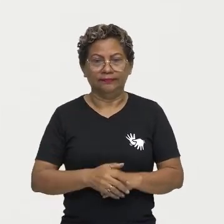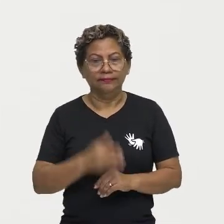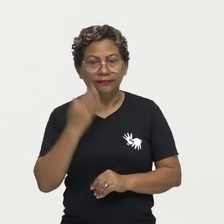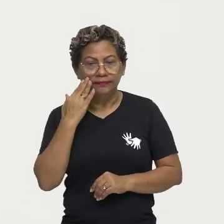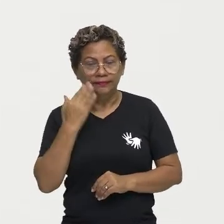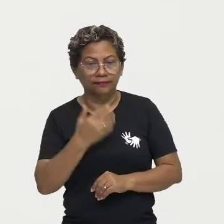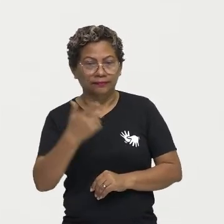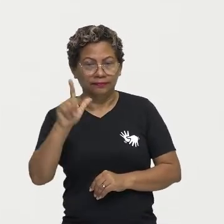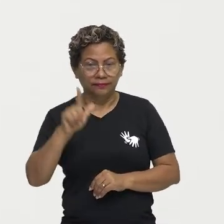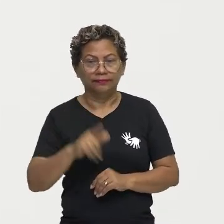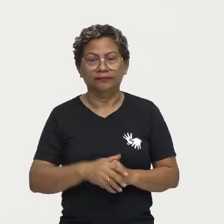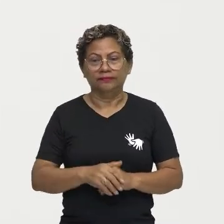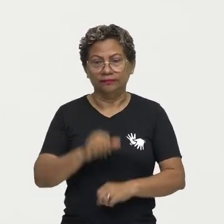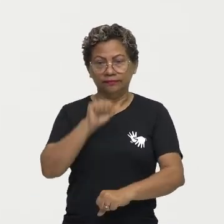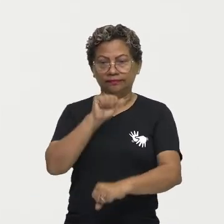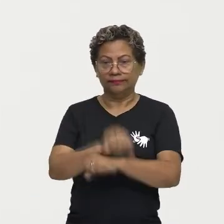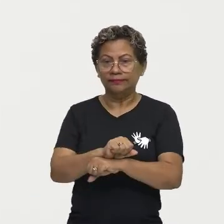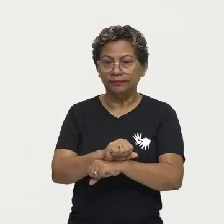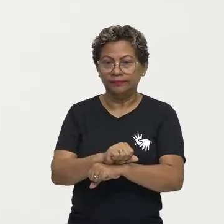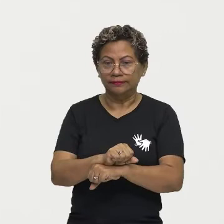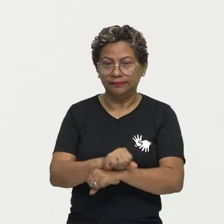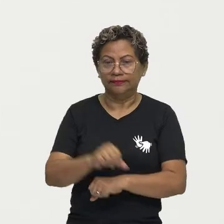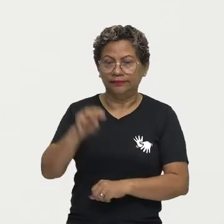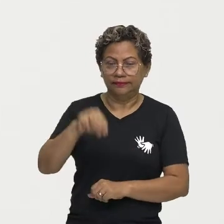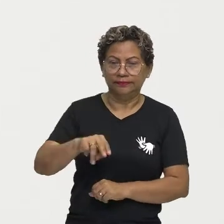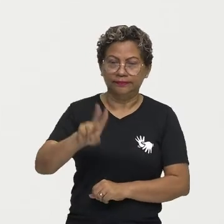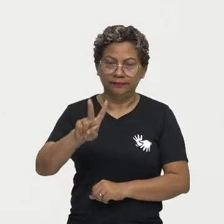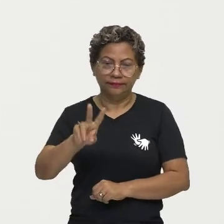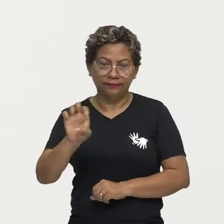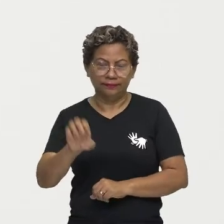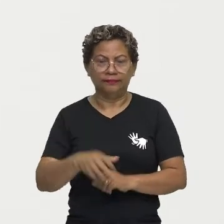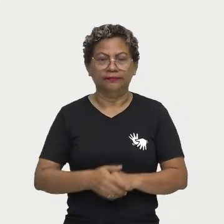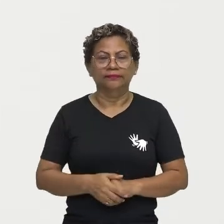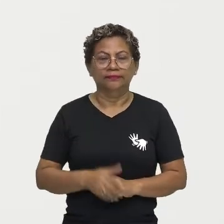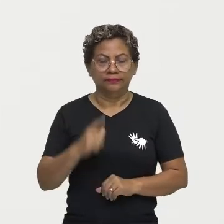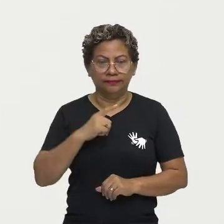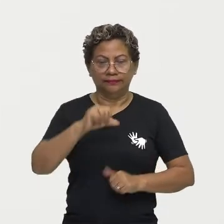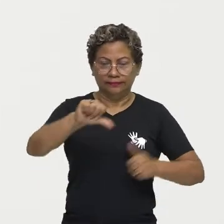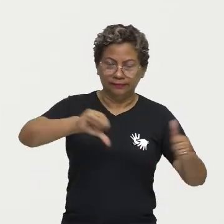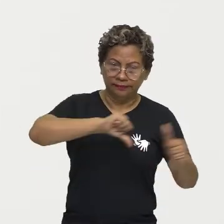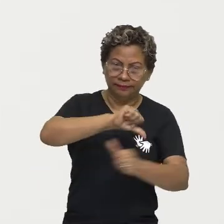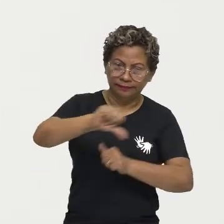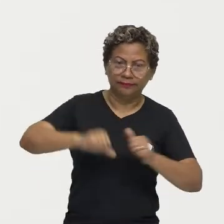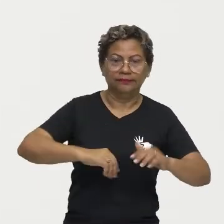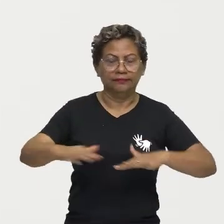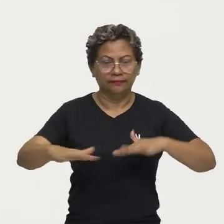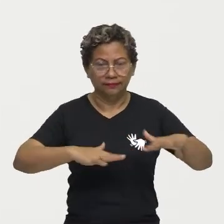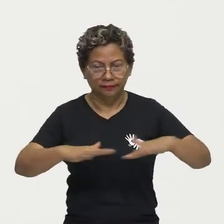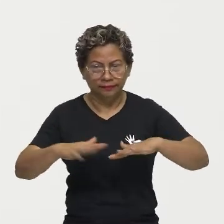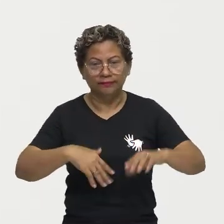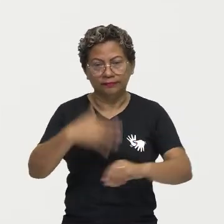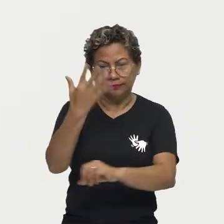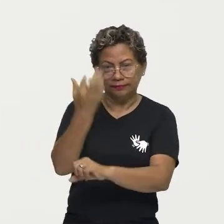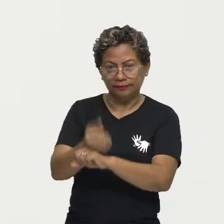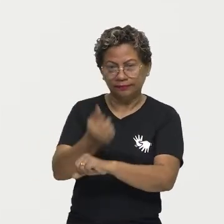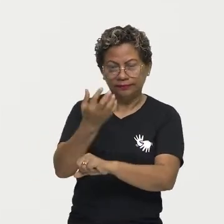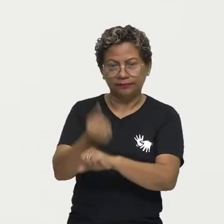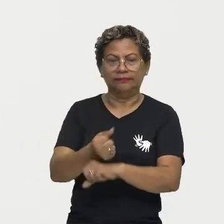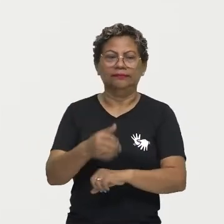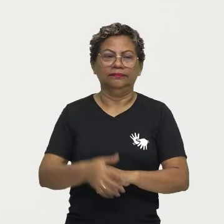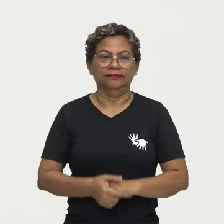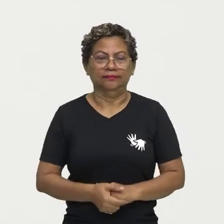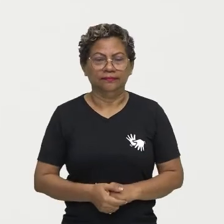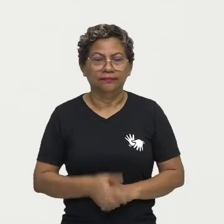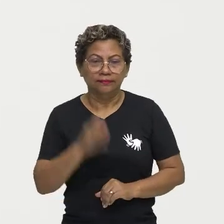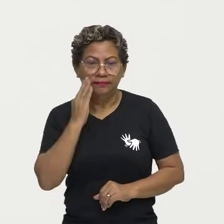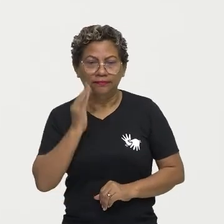nesse caso da pessoa indo e voltando aí na rampa, a gente tem transformações de energia cinética e energia potencial. Vamos